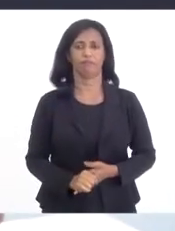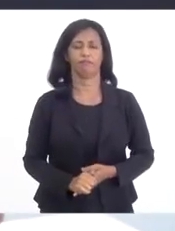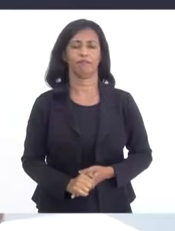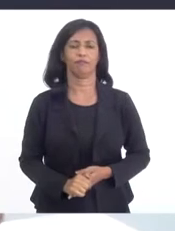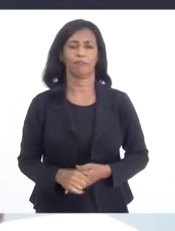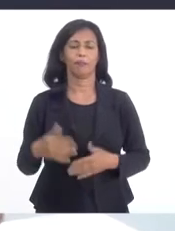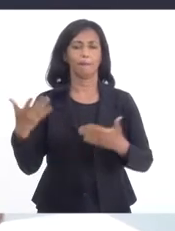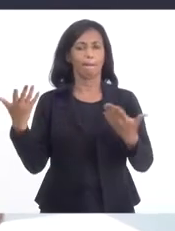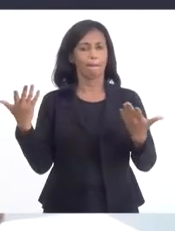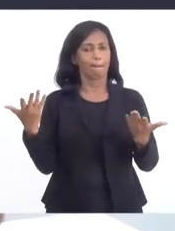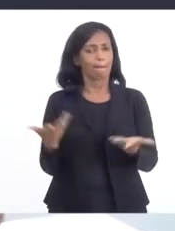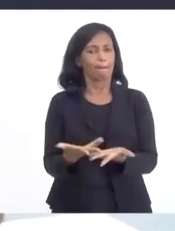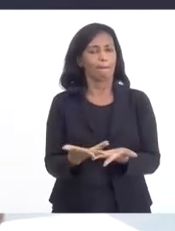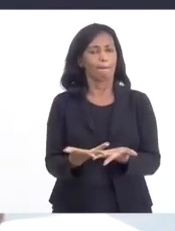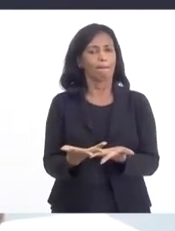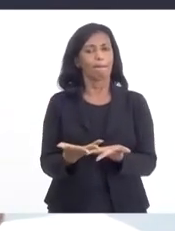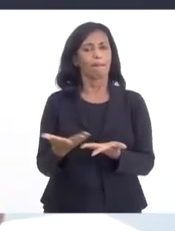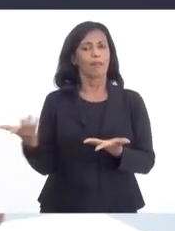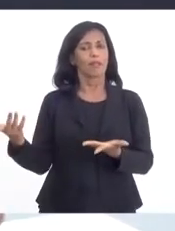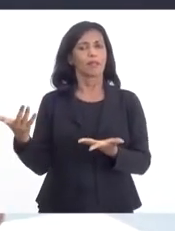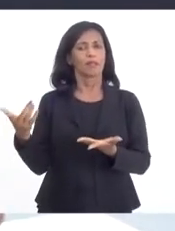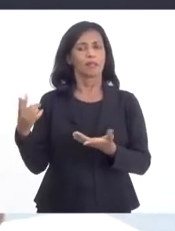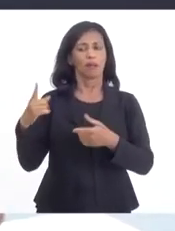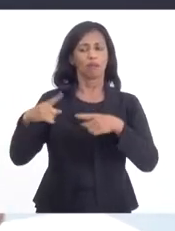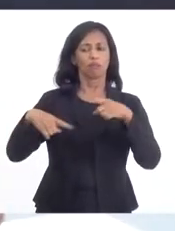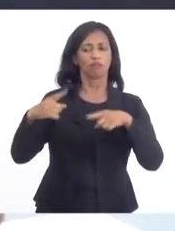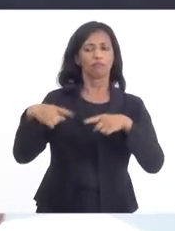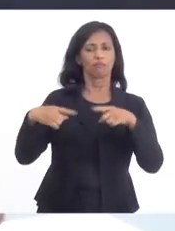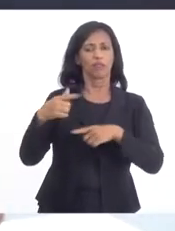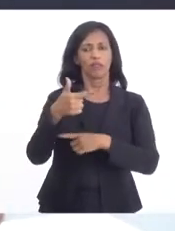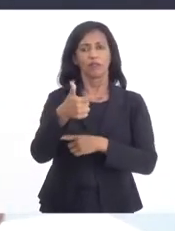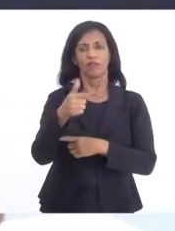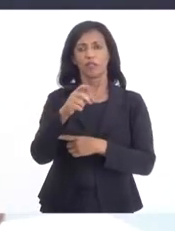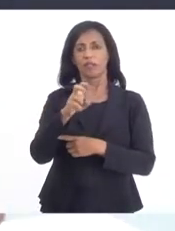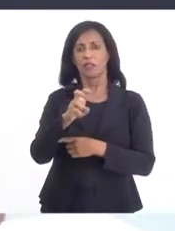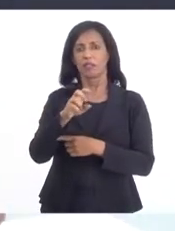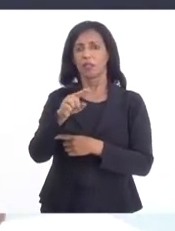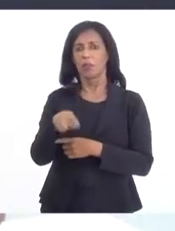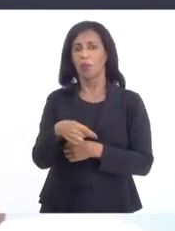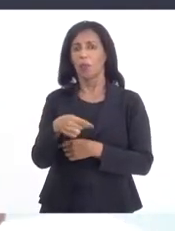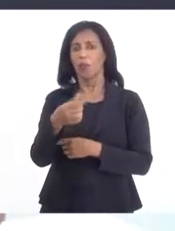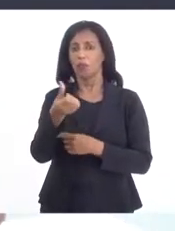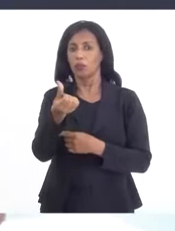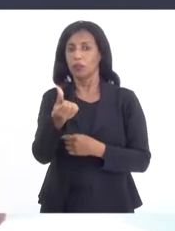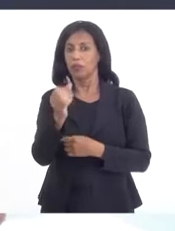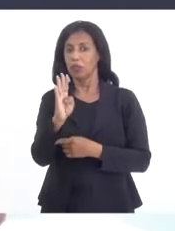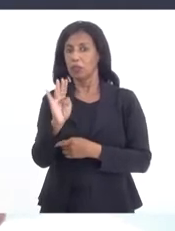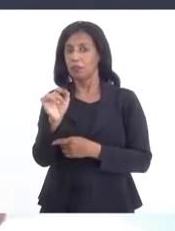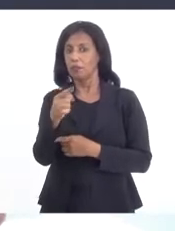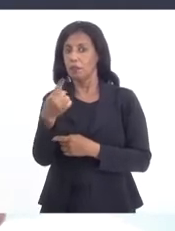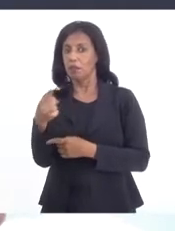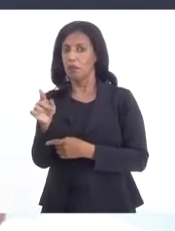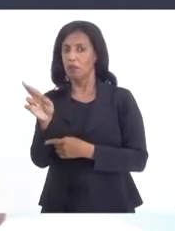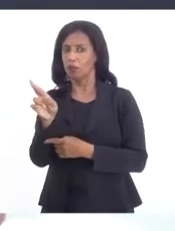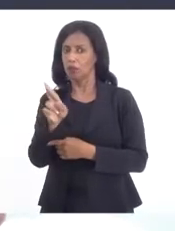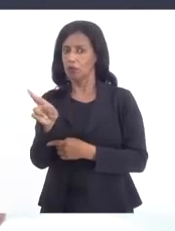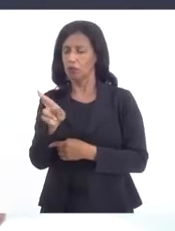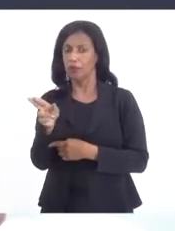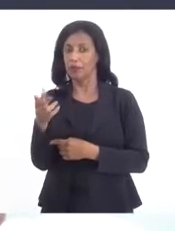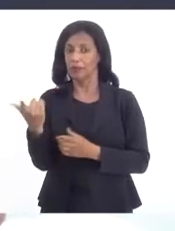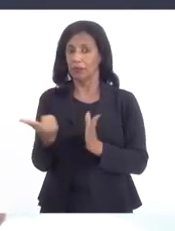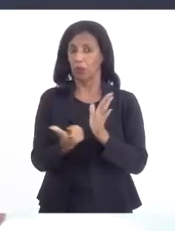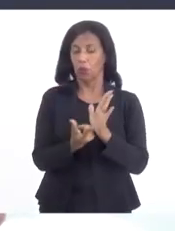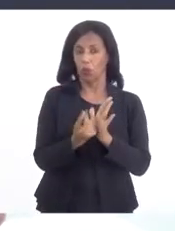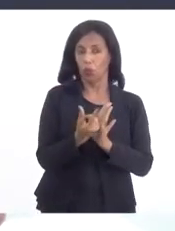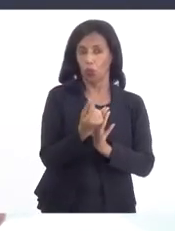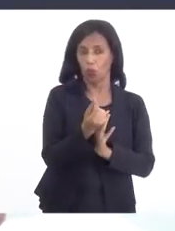do qual serão deduzidas 25,6 bilhões de reais. Então, o